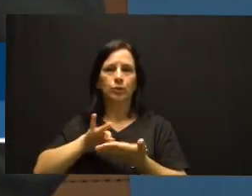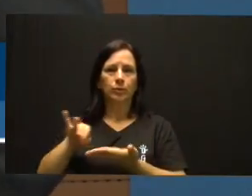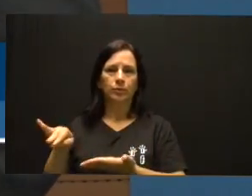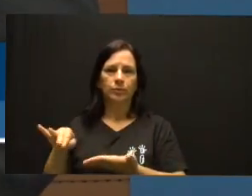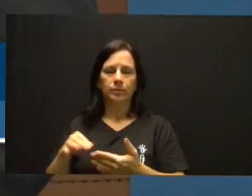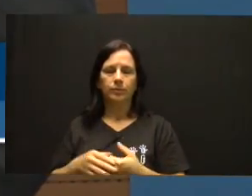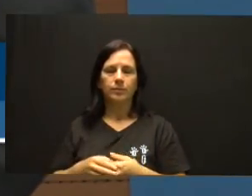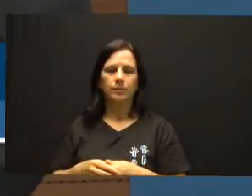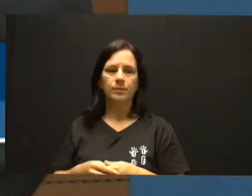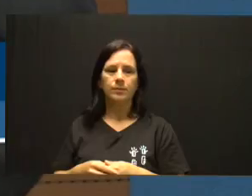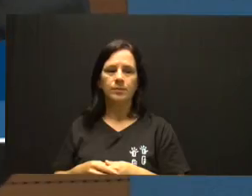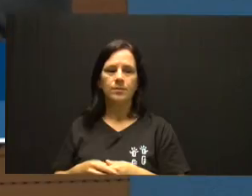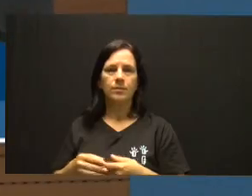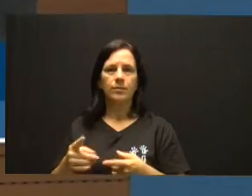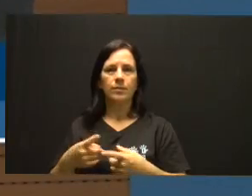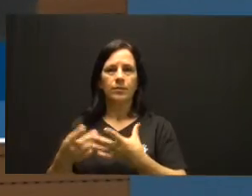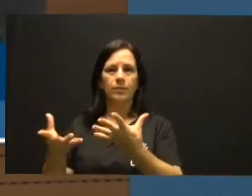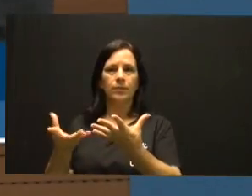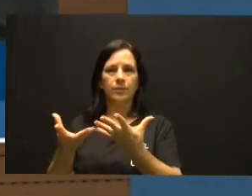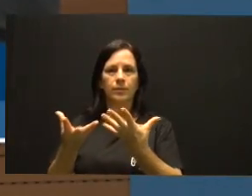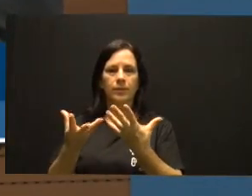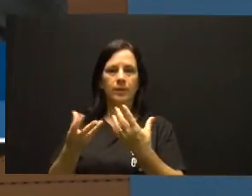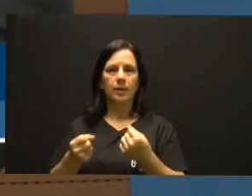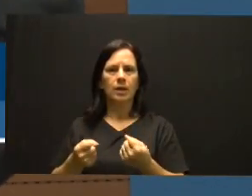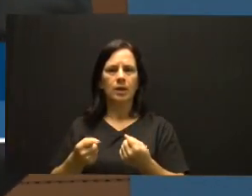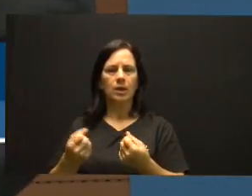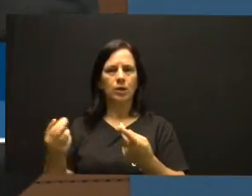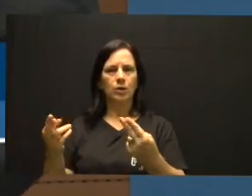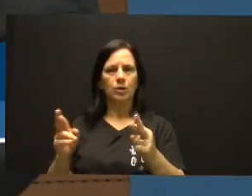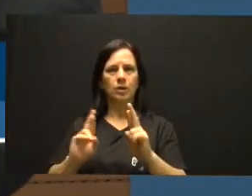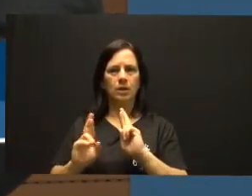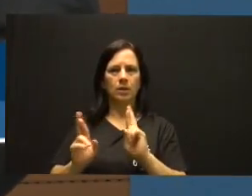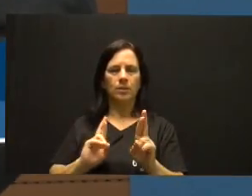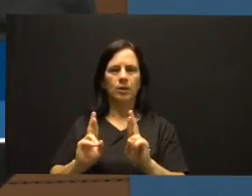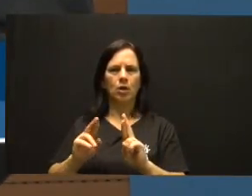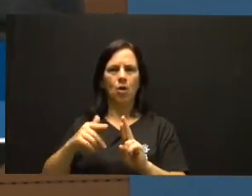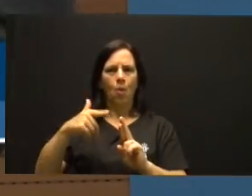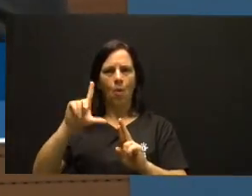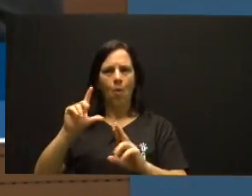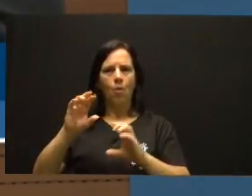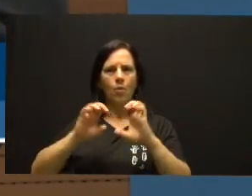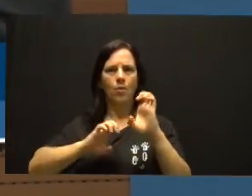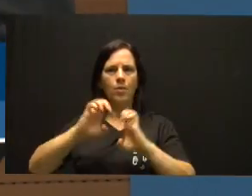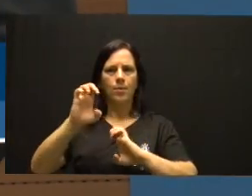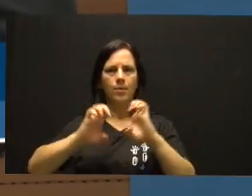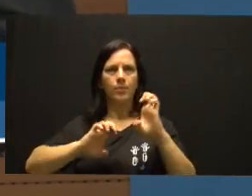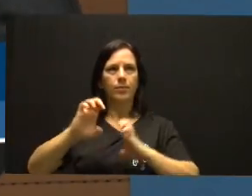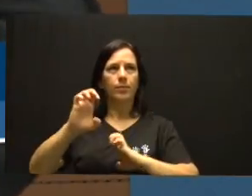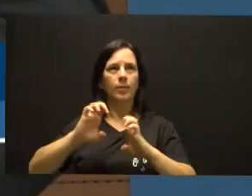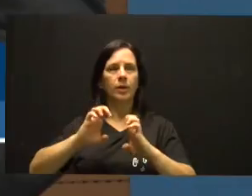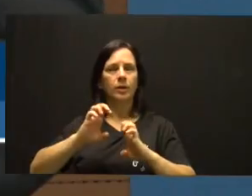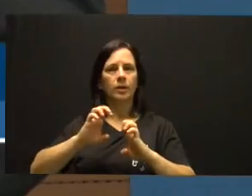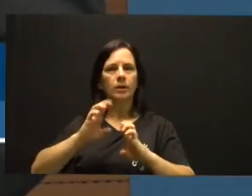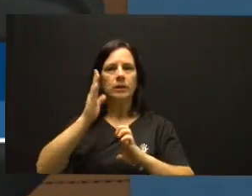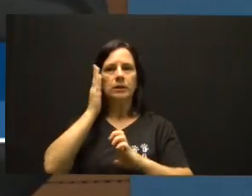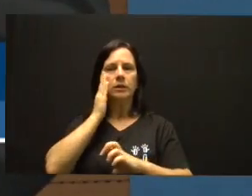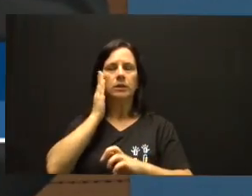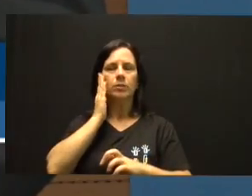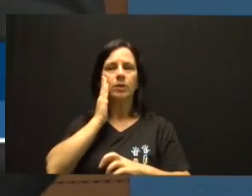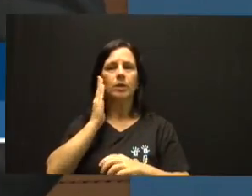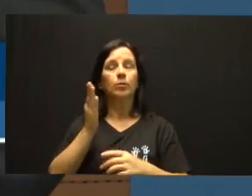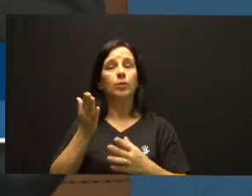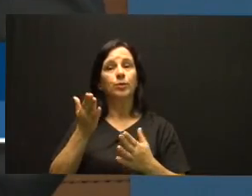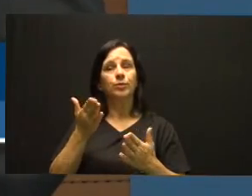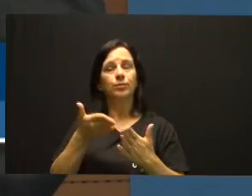eu recebi, quando recebi esse relato, estive na empresa ontem para saber, né, a situação, e a gente não pode